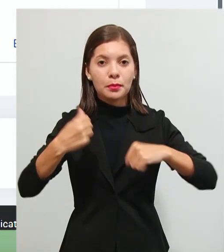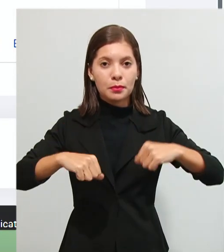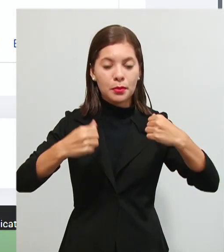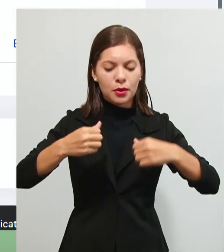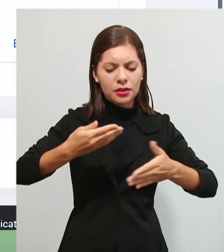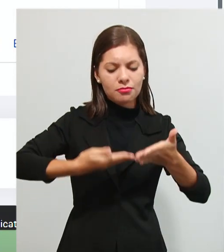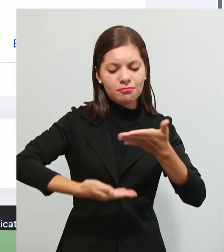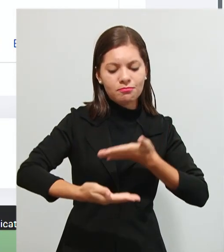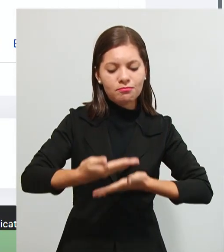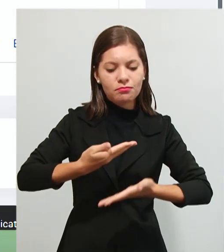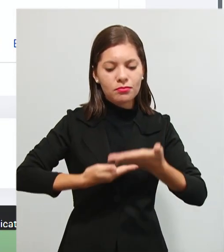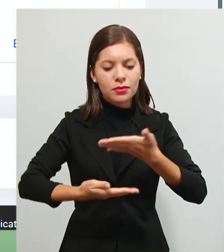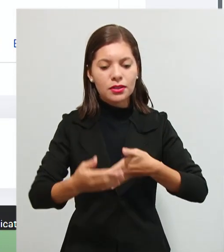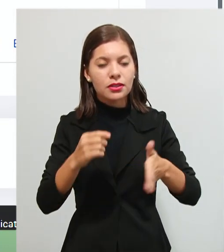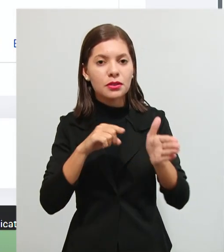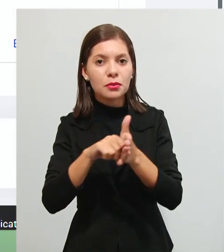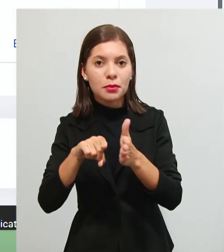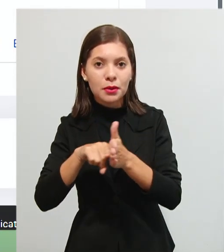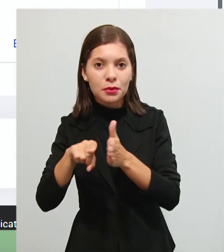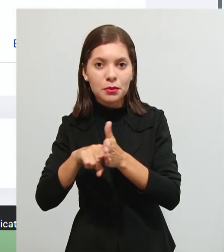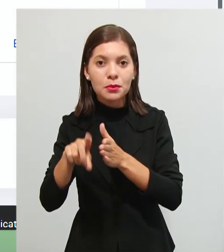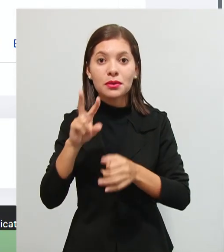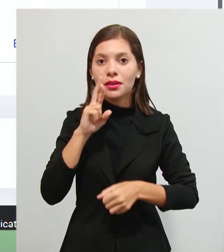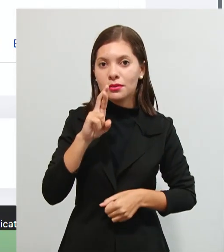com essa pergunta, ele pode responder.